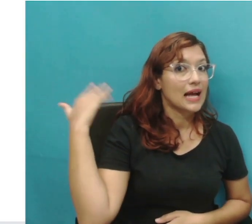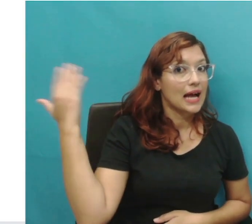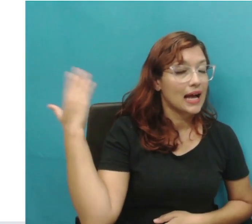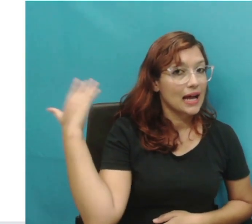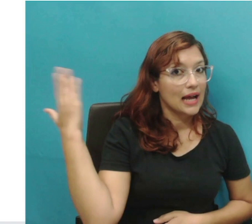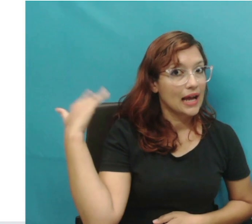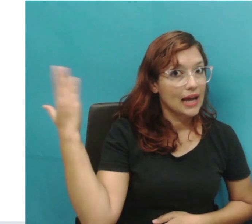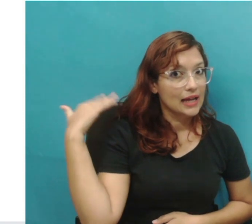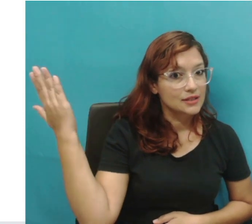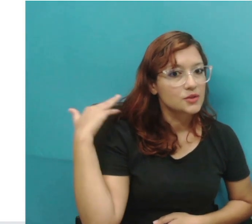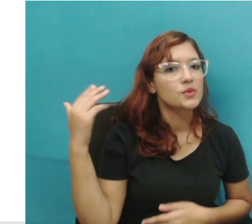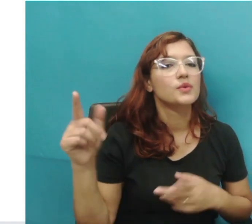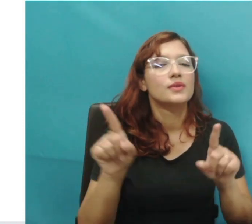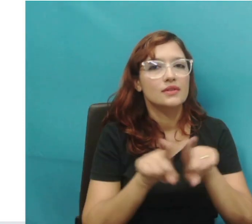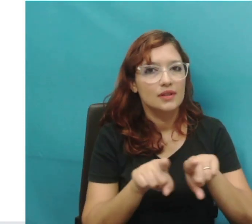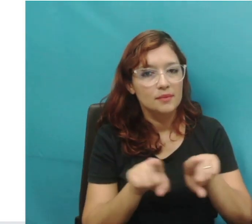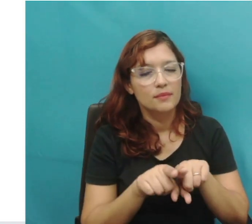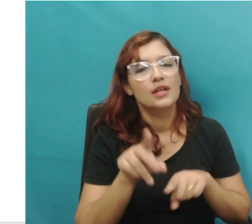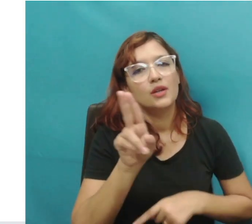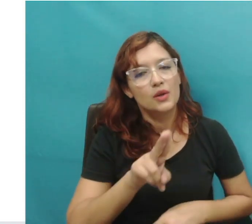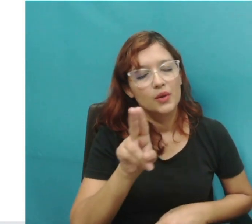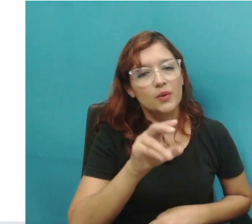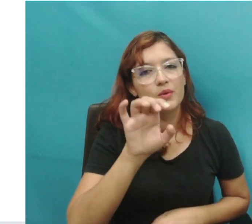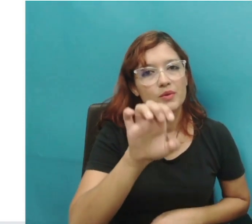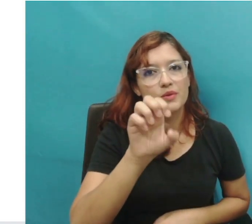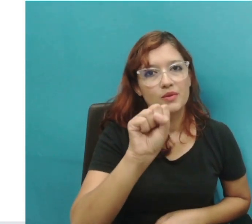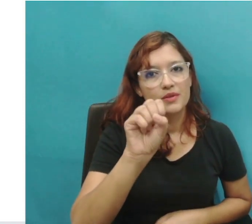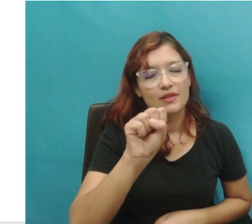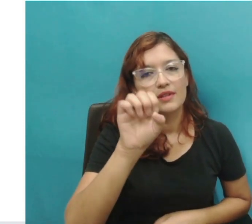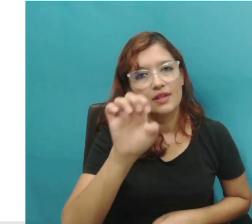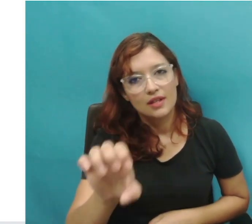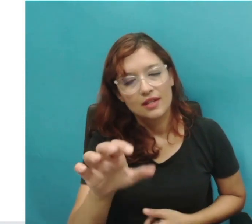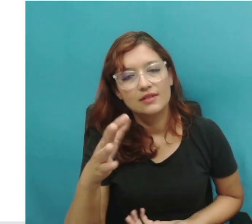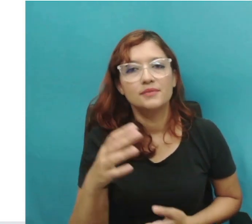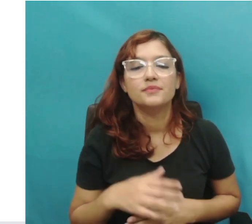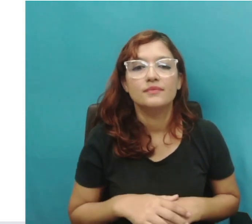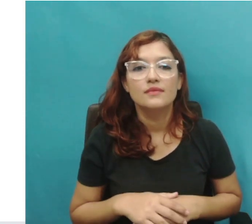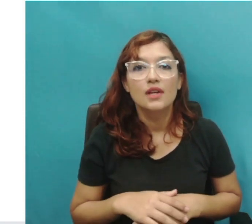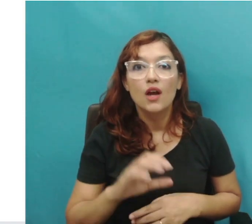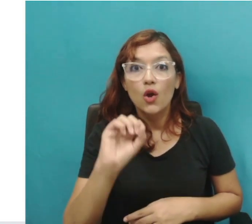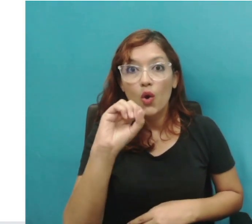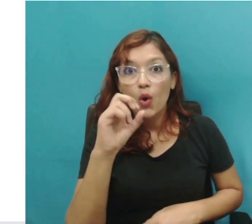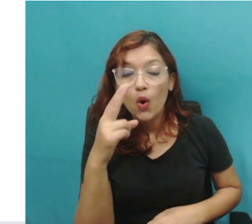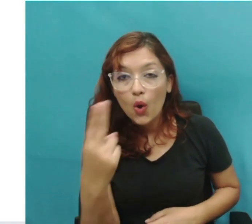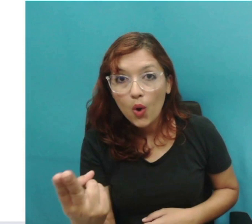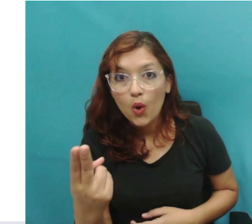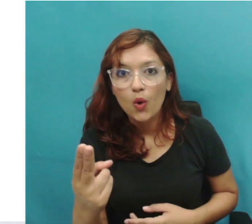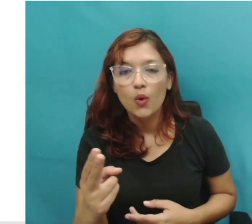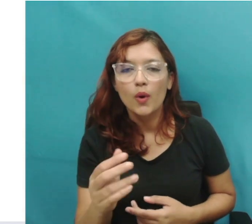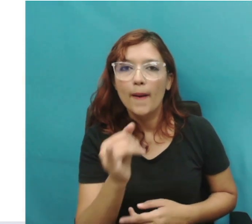E também pode se referir a algo que aconteceu no passado. Também eu vou usar esse.